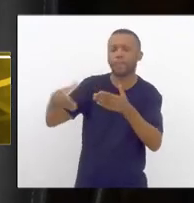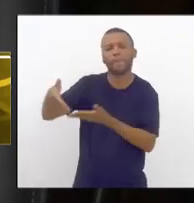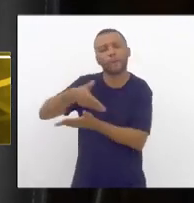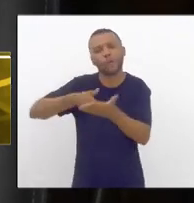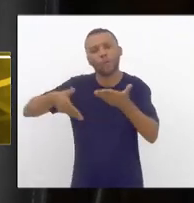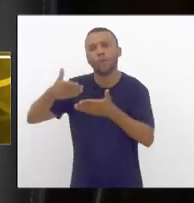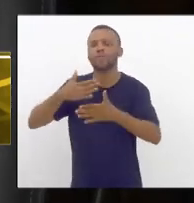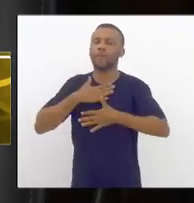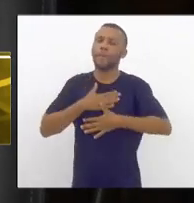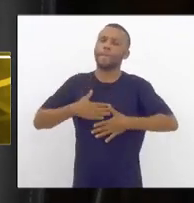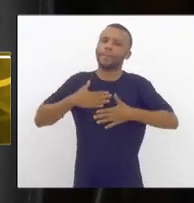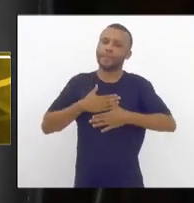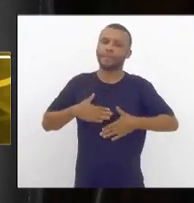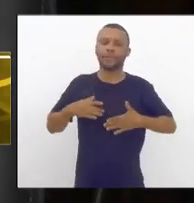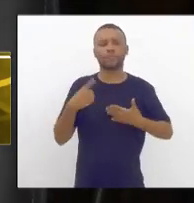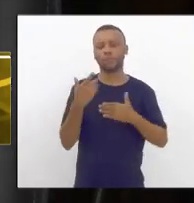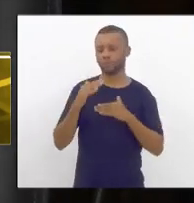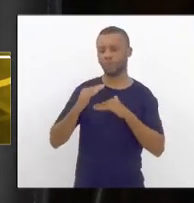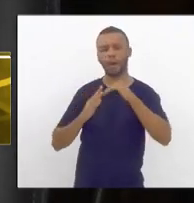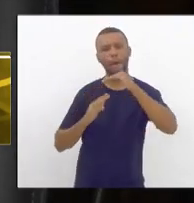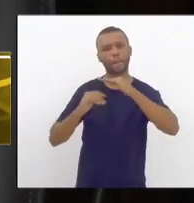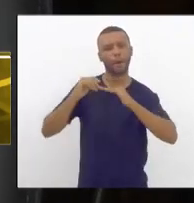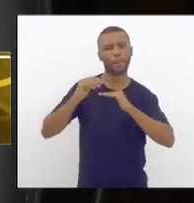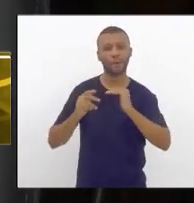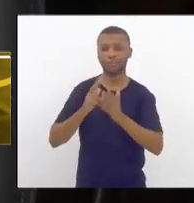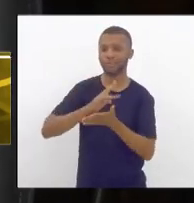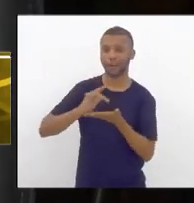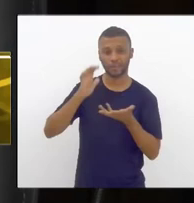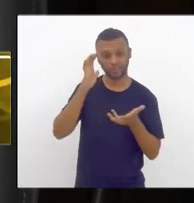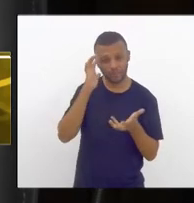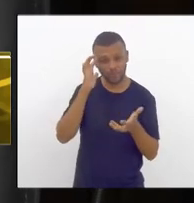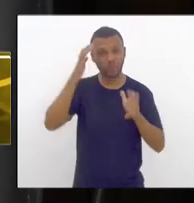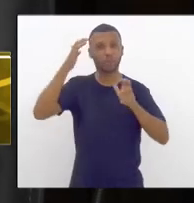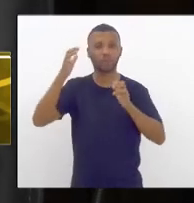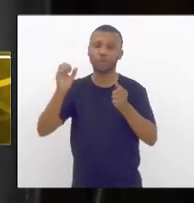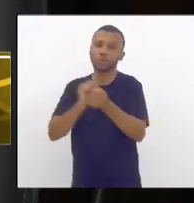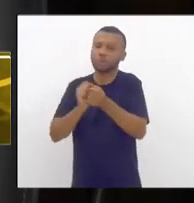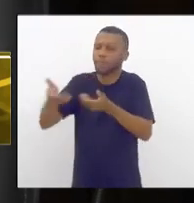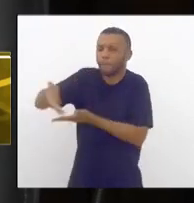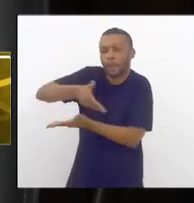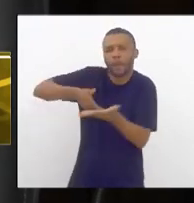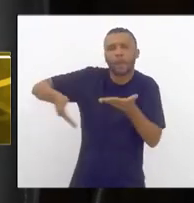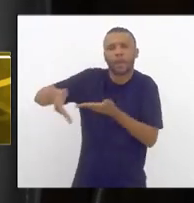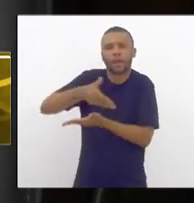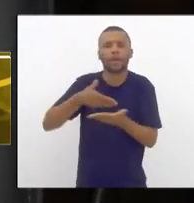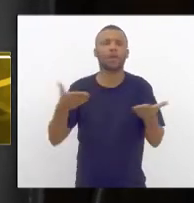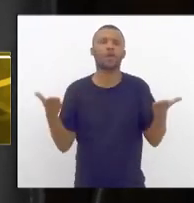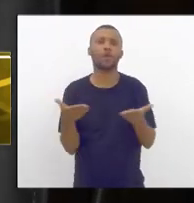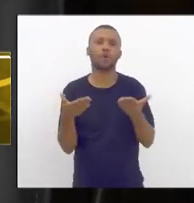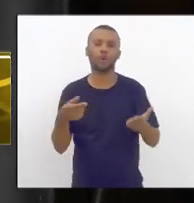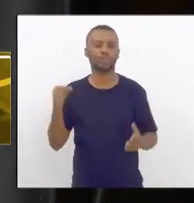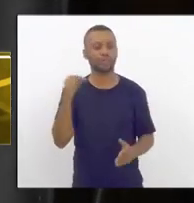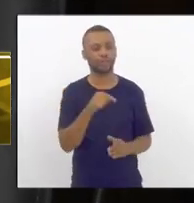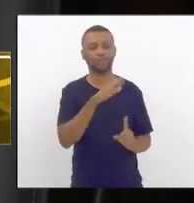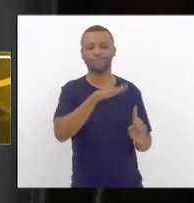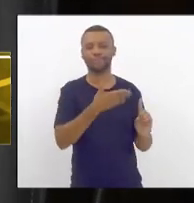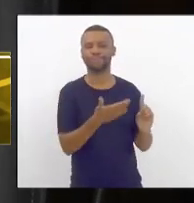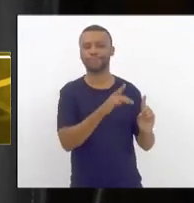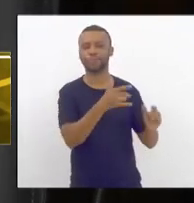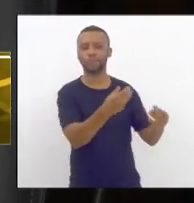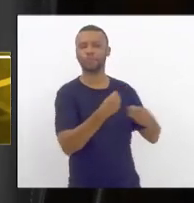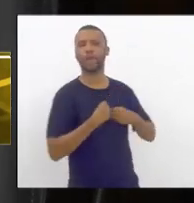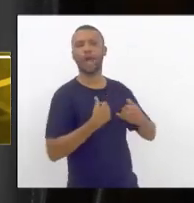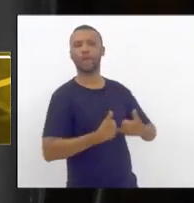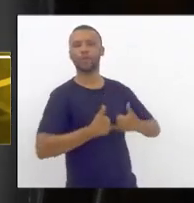um prazer muito grande construímos várias Soluções em conjunto E hoje o Fernando pode fazer parte